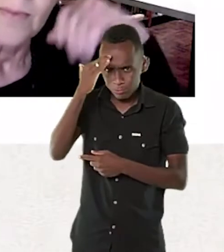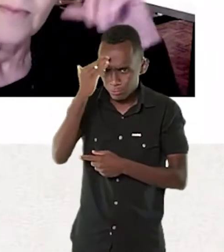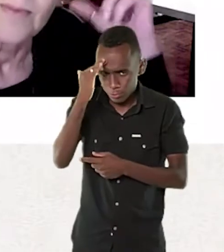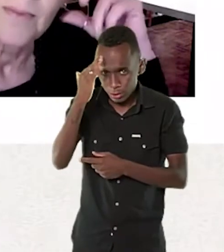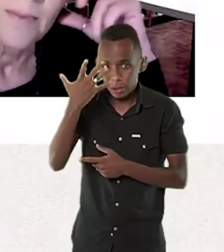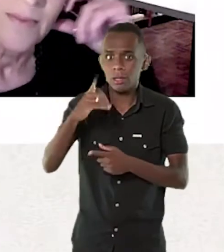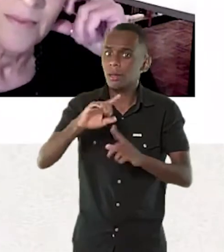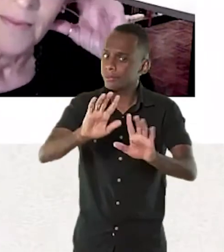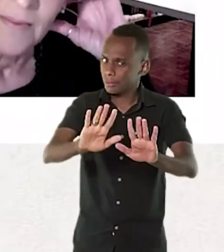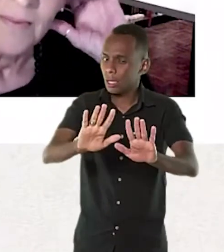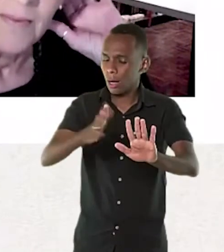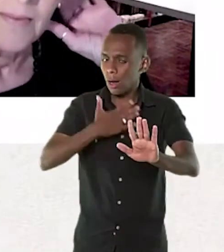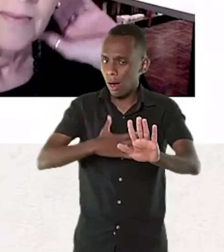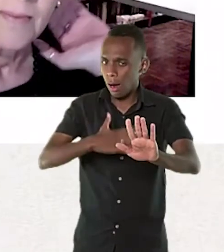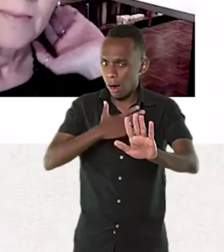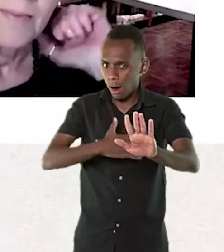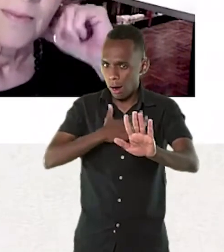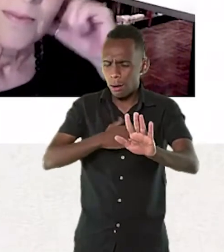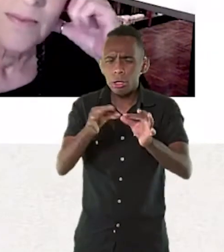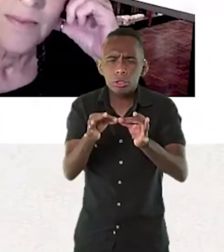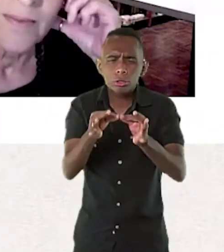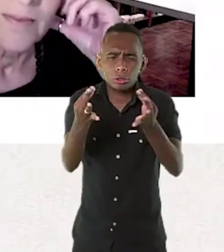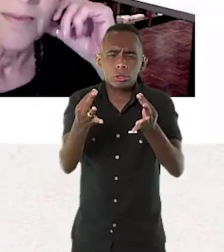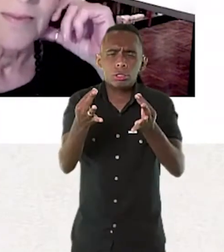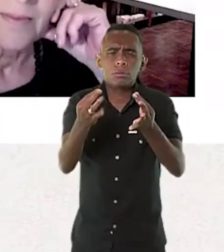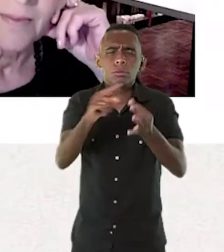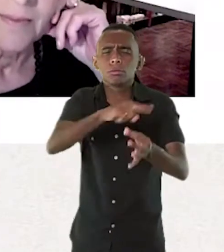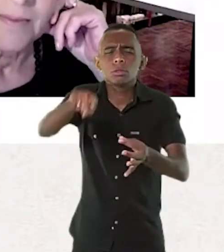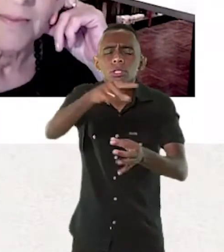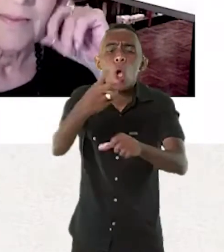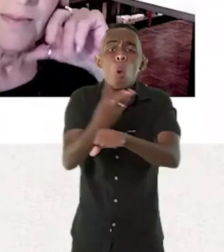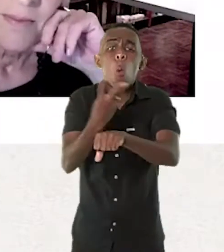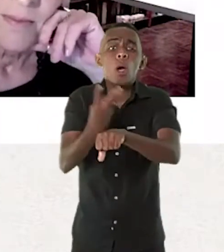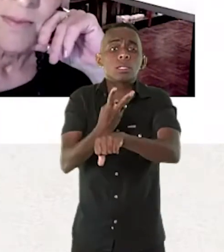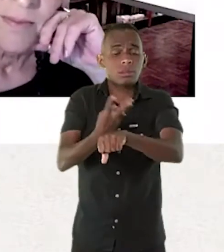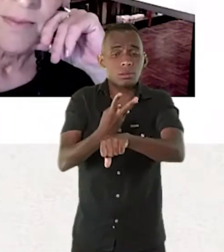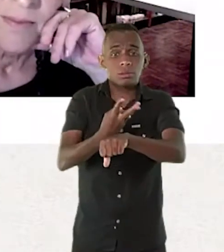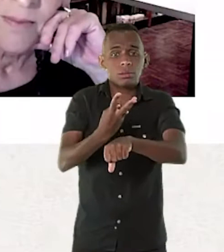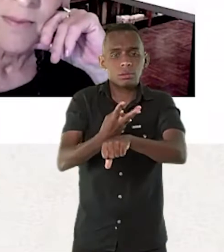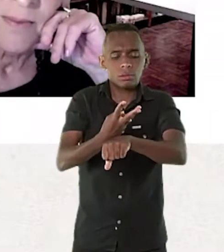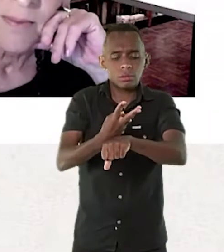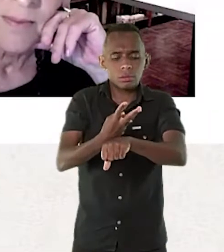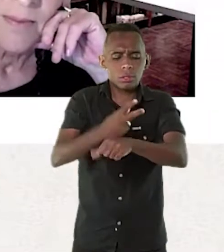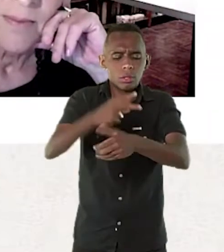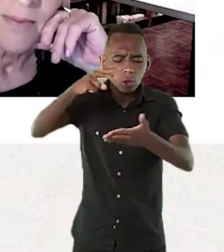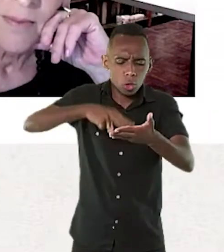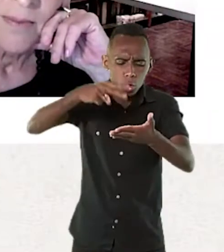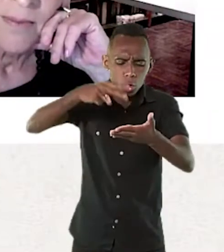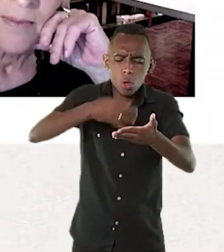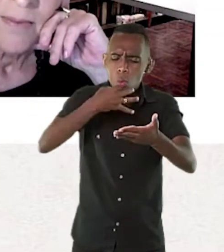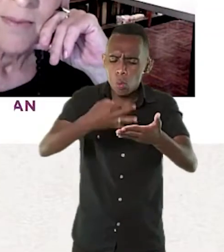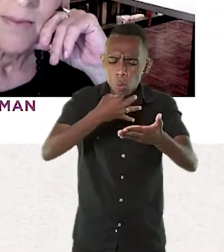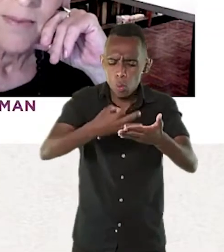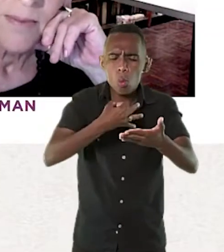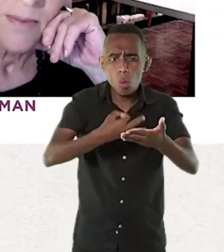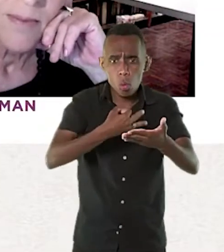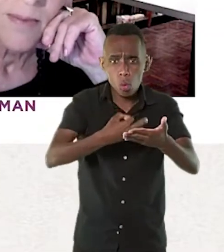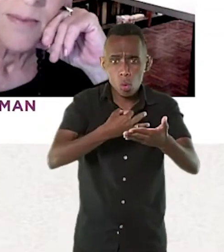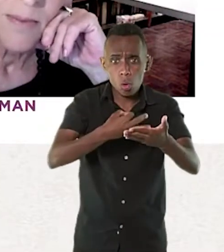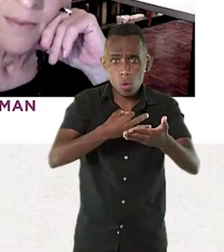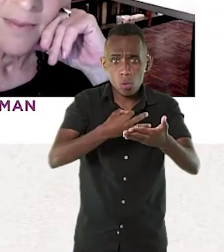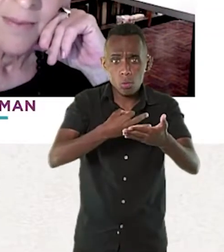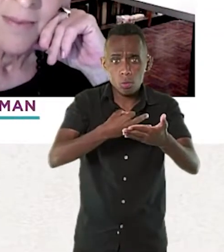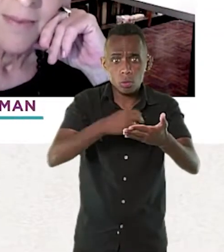É simples. Você está no WhatsApp. Aí você lê um comentário e decide postar como resposta